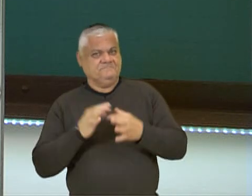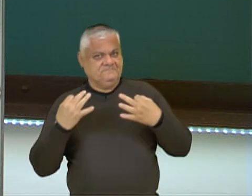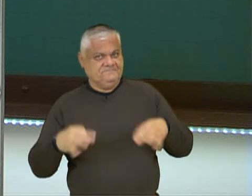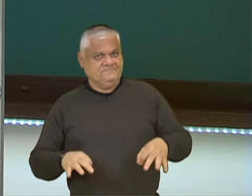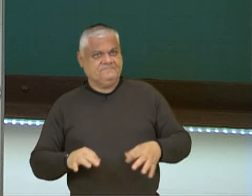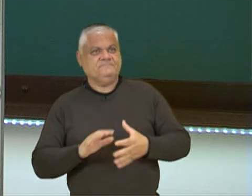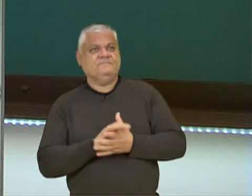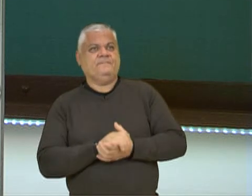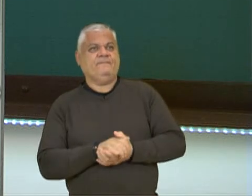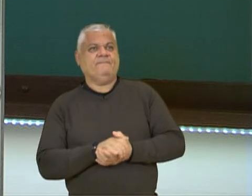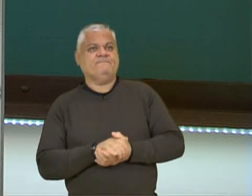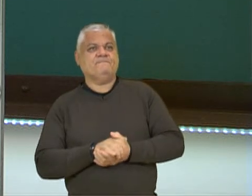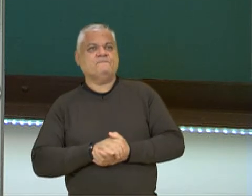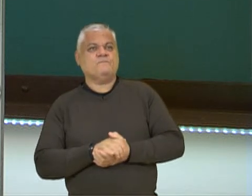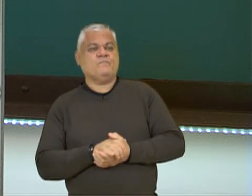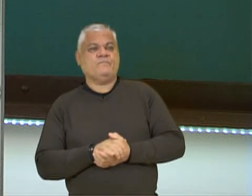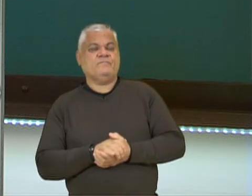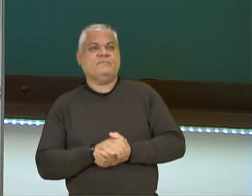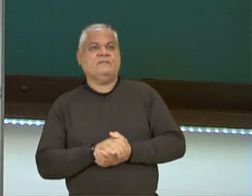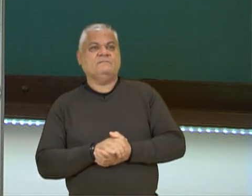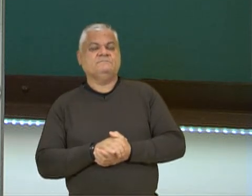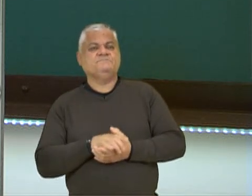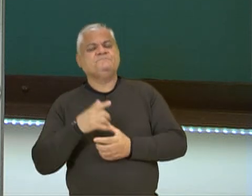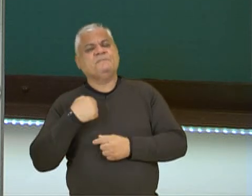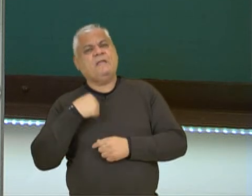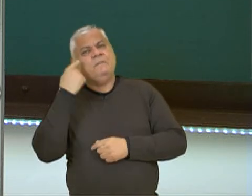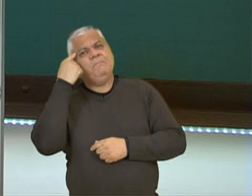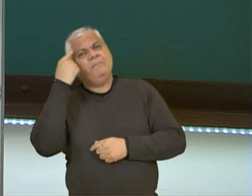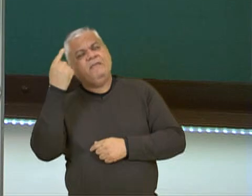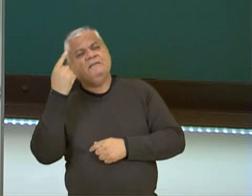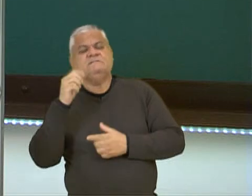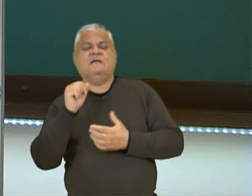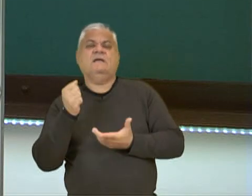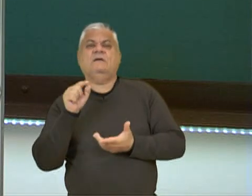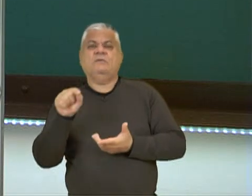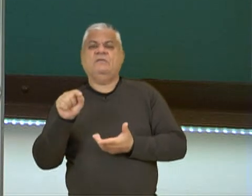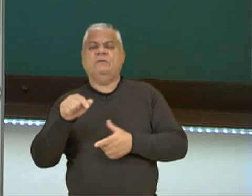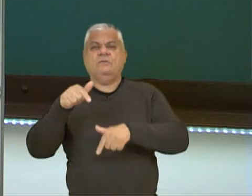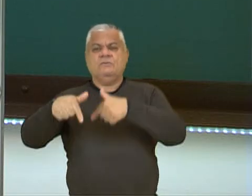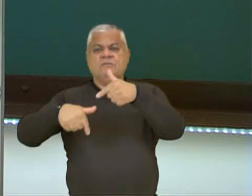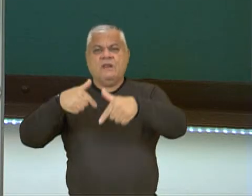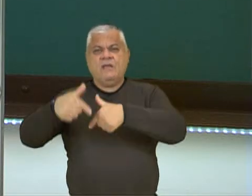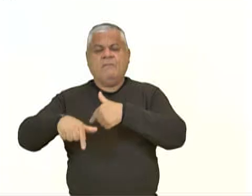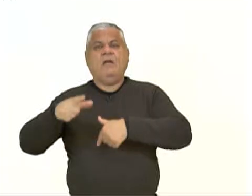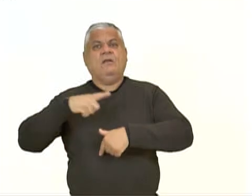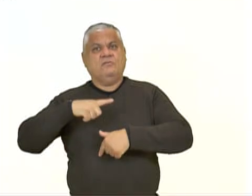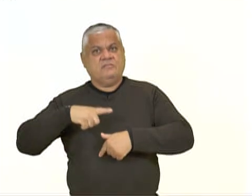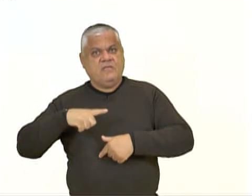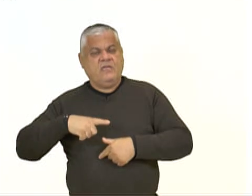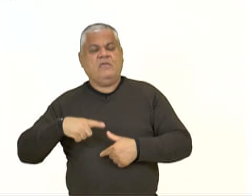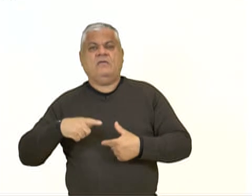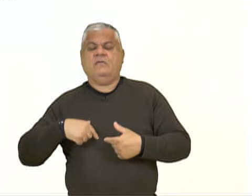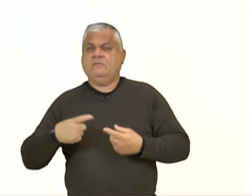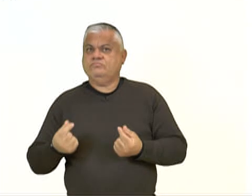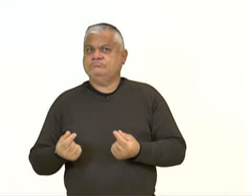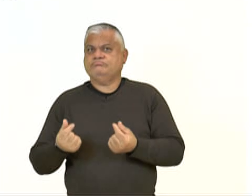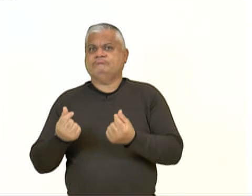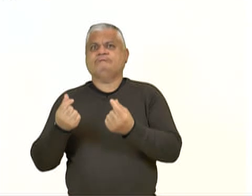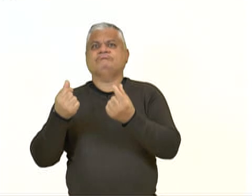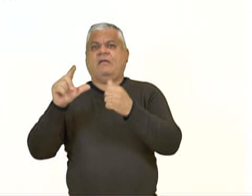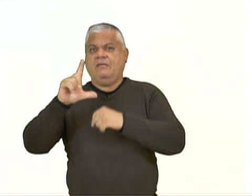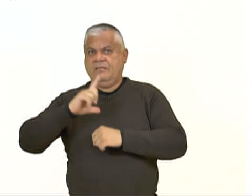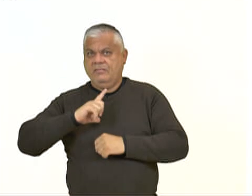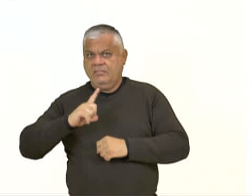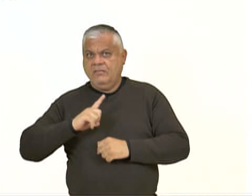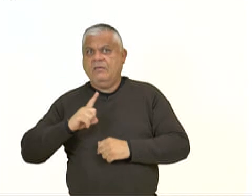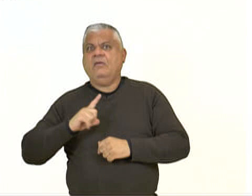certo? E aí, então, nós pensamos que essa atividade gera muitas riquezas, claro, nós vimos anteriormente ali